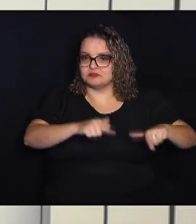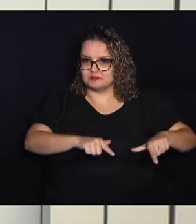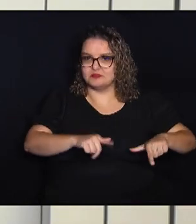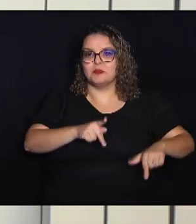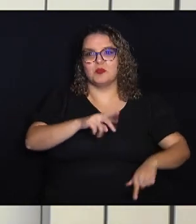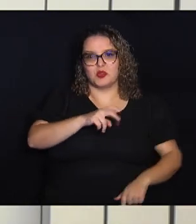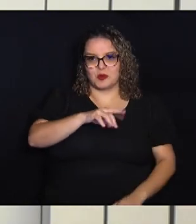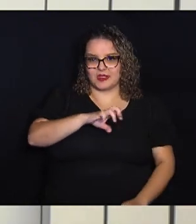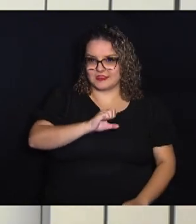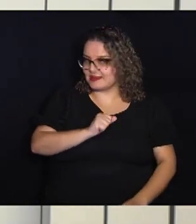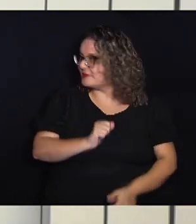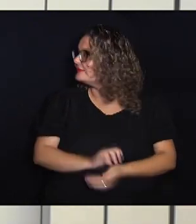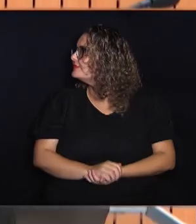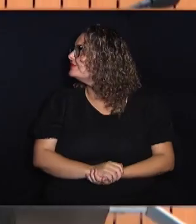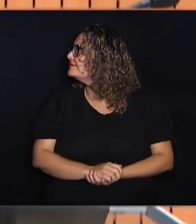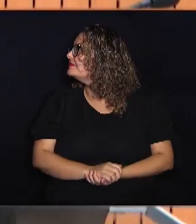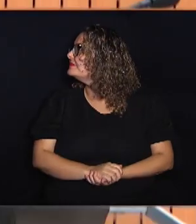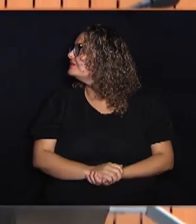Proença.